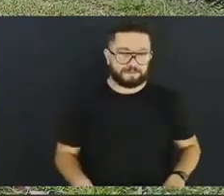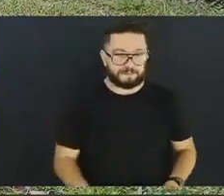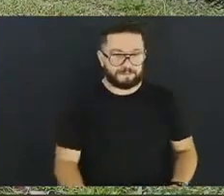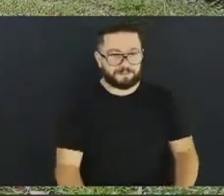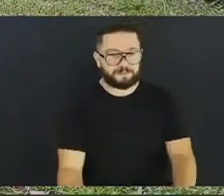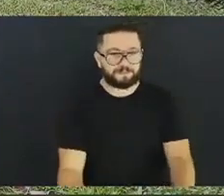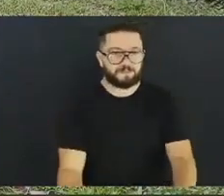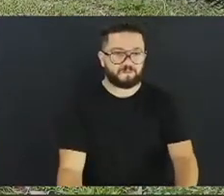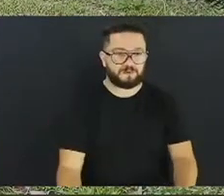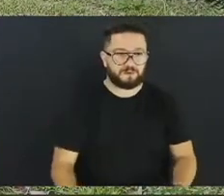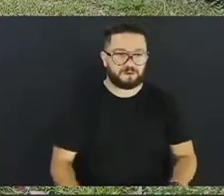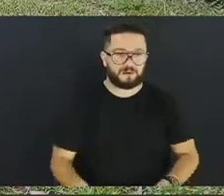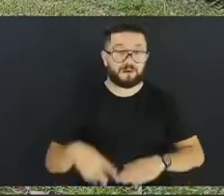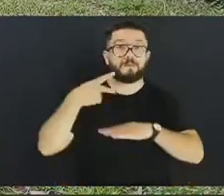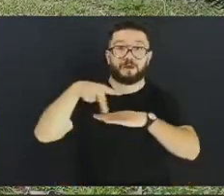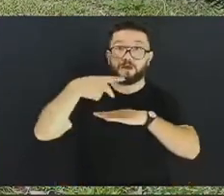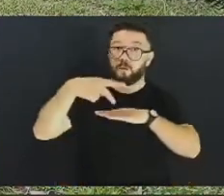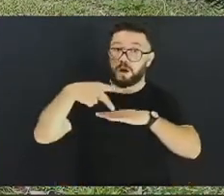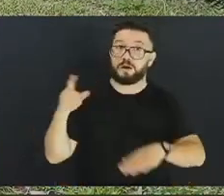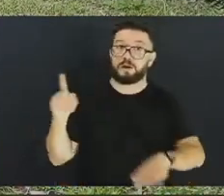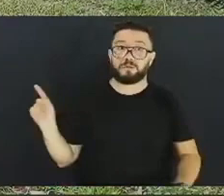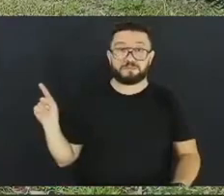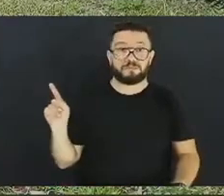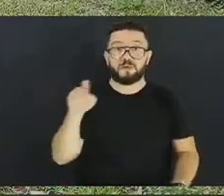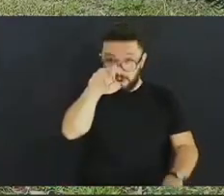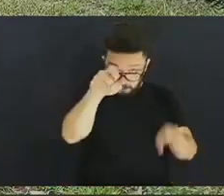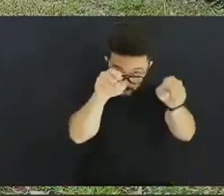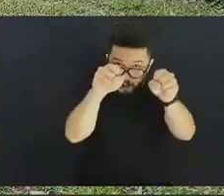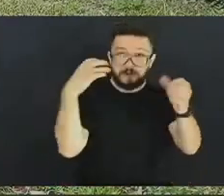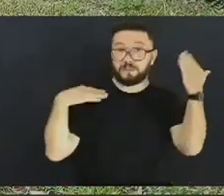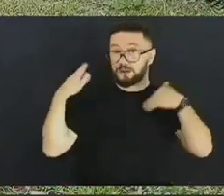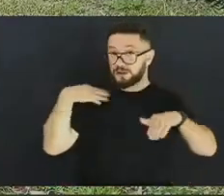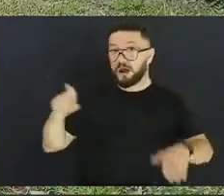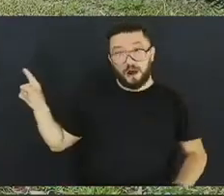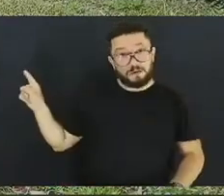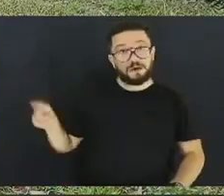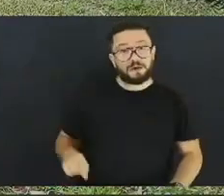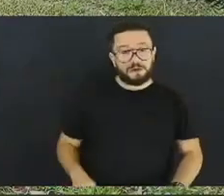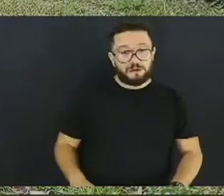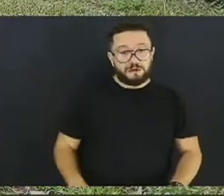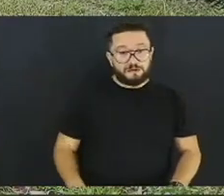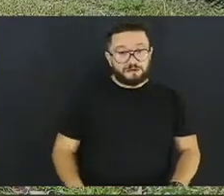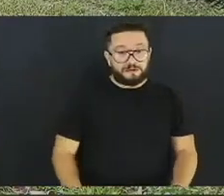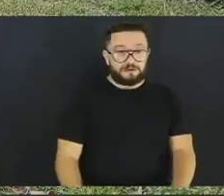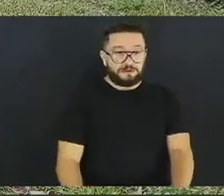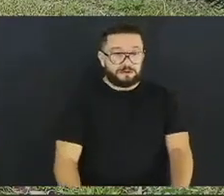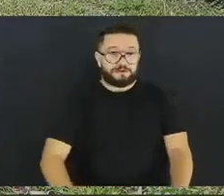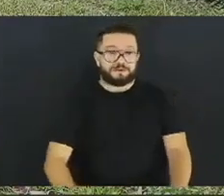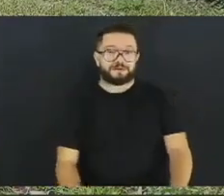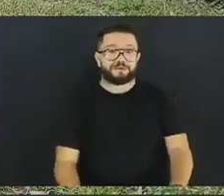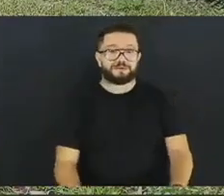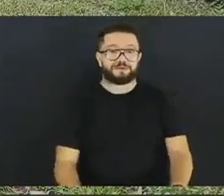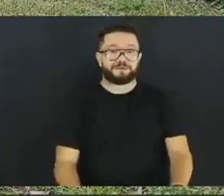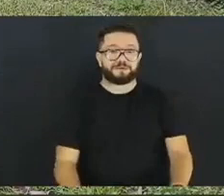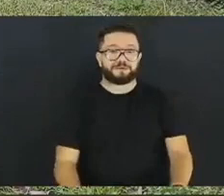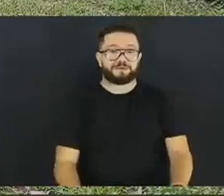que eu mostro é disponível para ser visitado, hein? É bom frisar. Ali, ó, o primeiro pomar para a produção de pinhões. Gente, isso aí foi